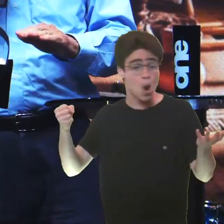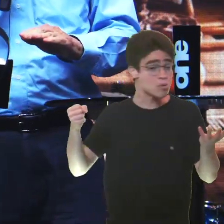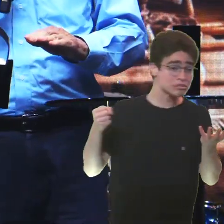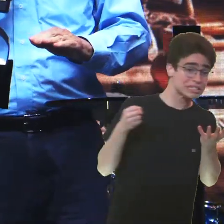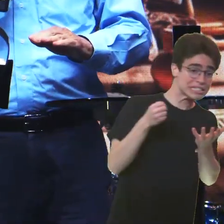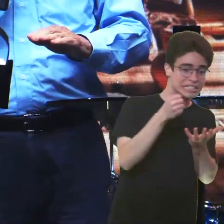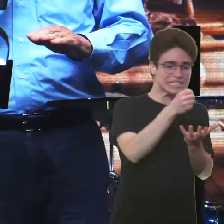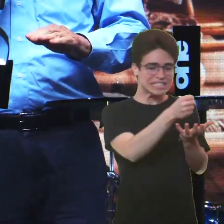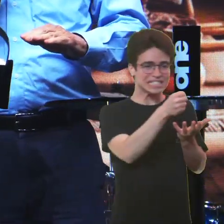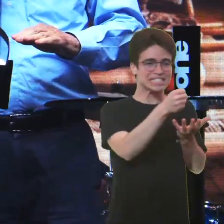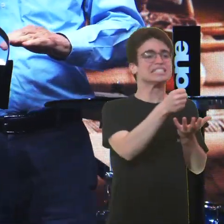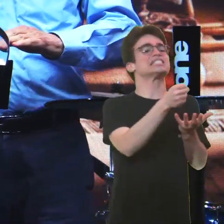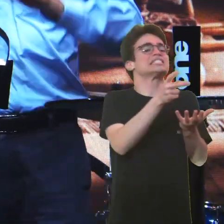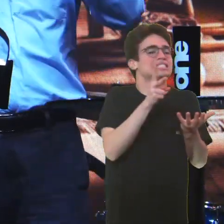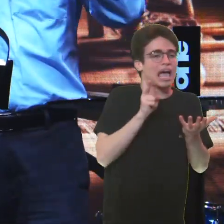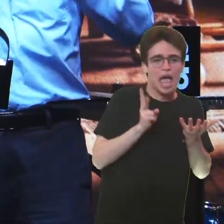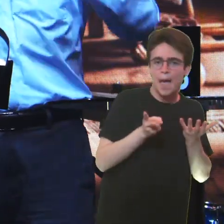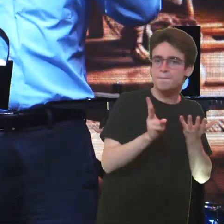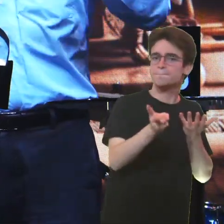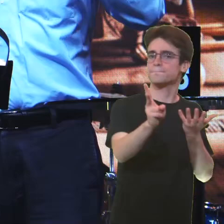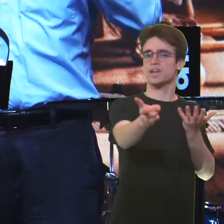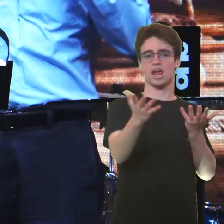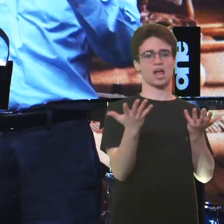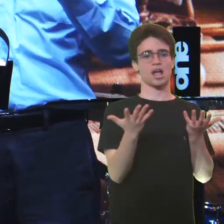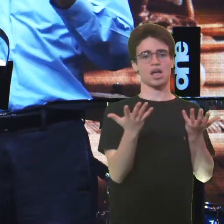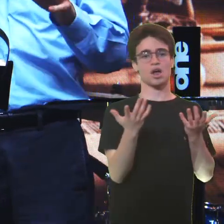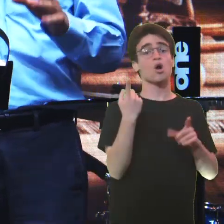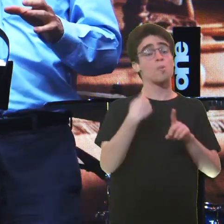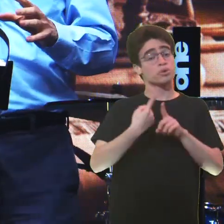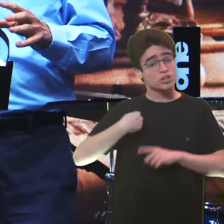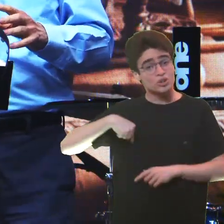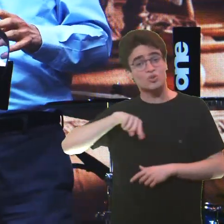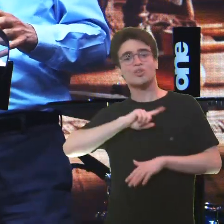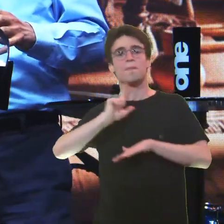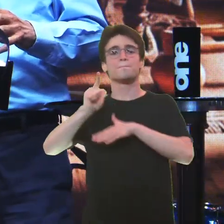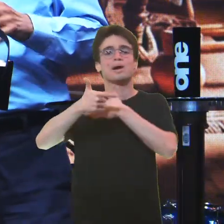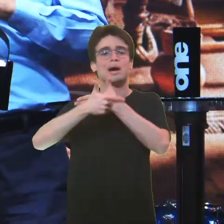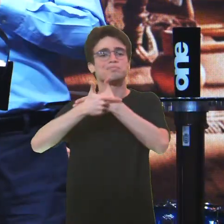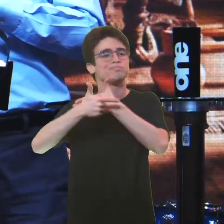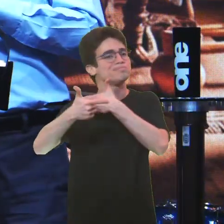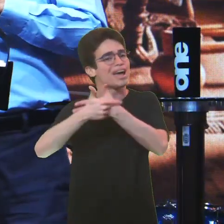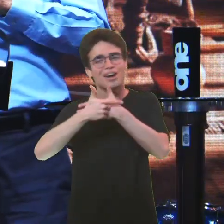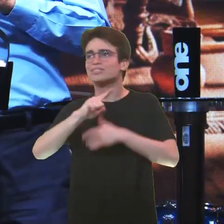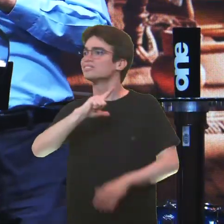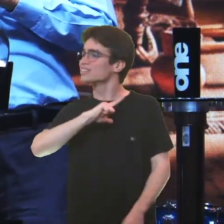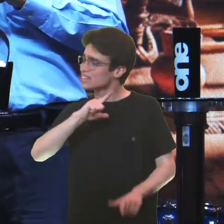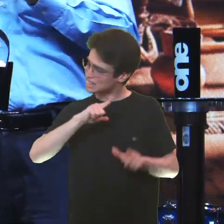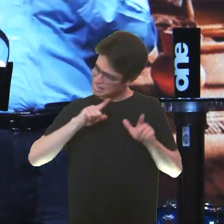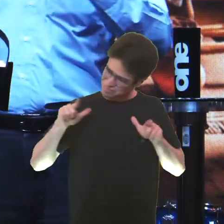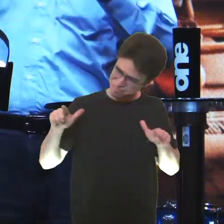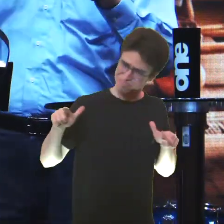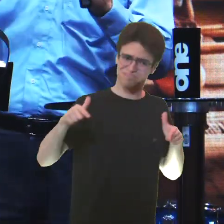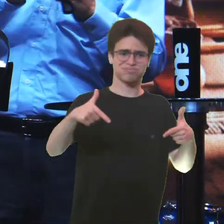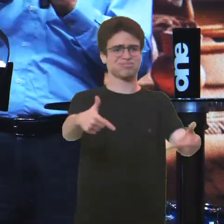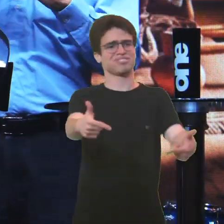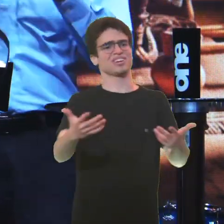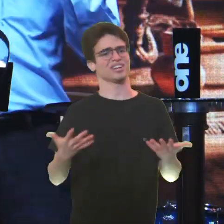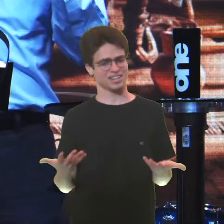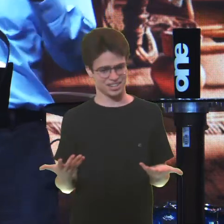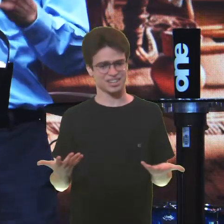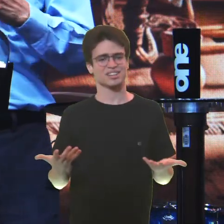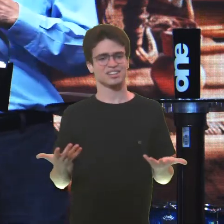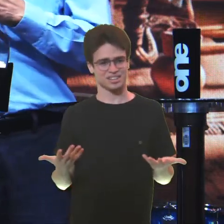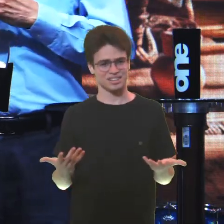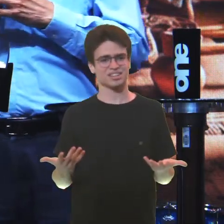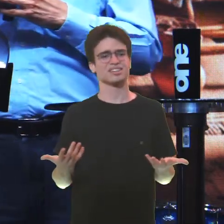en él, permanecêssemos nele. porque tenemos una tarea que Porque realizar. temos uma tarefa a realizar. Esto debe llevarnos